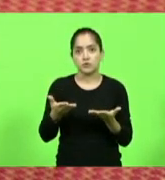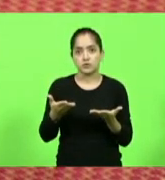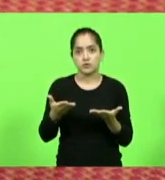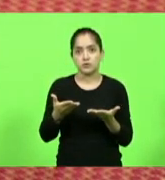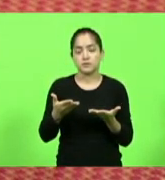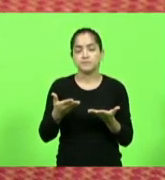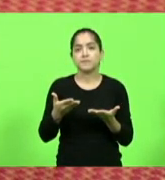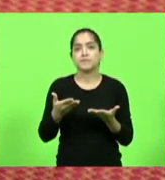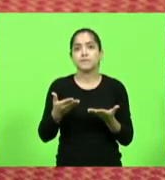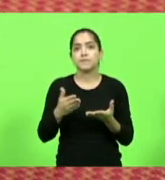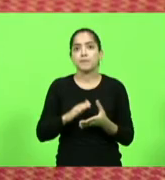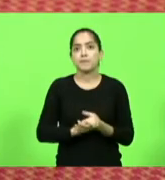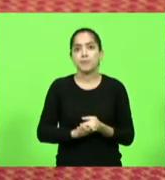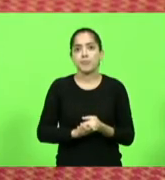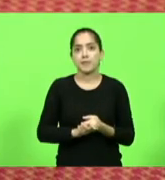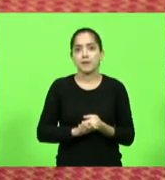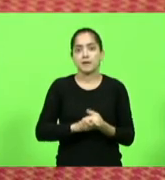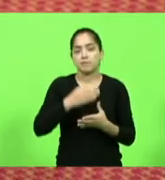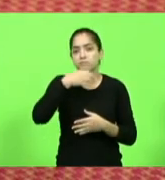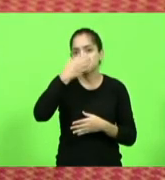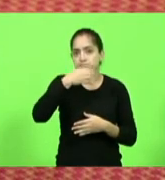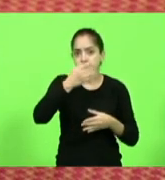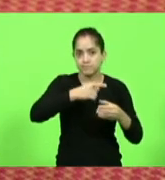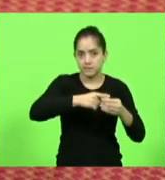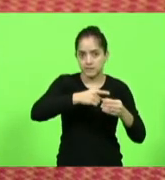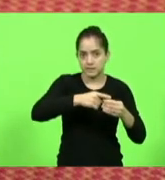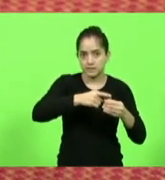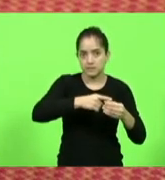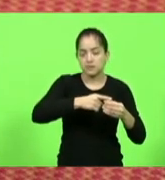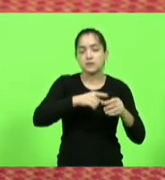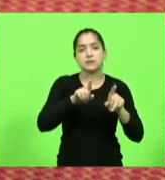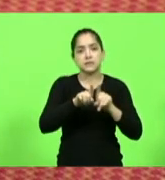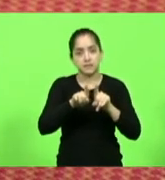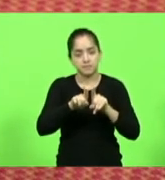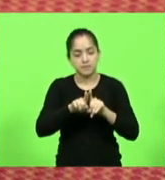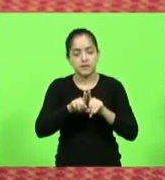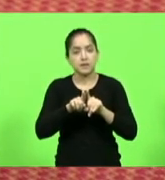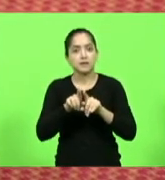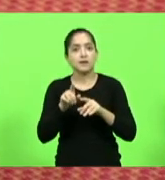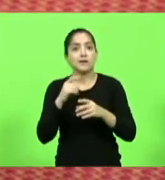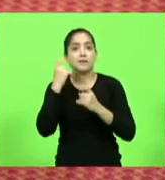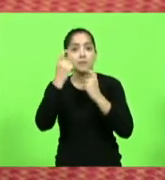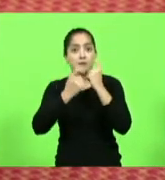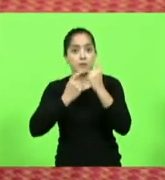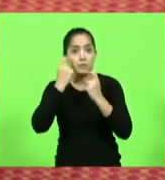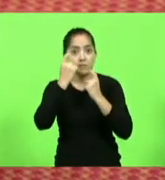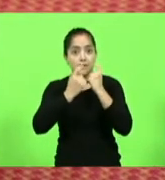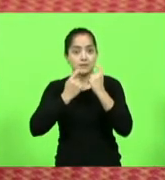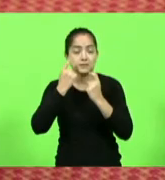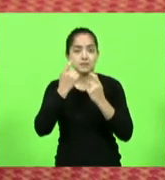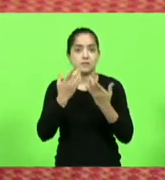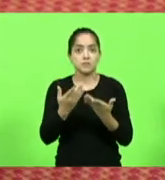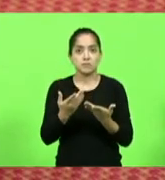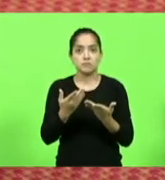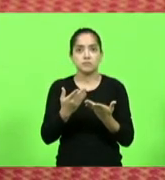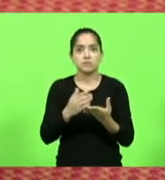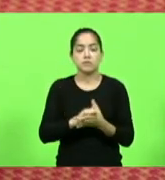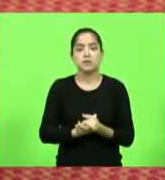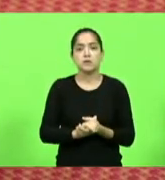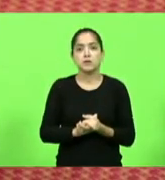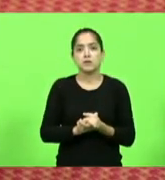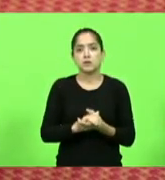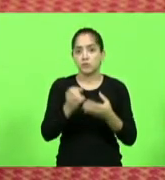de Fraiburgo, a indignação, a preocupação, e bem como o deputado